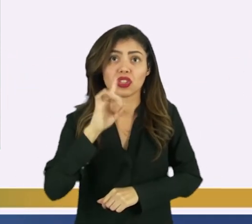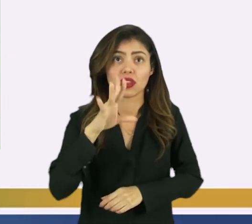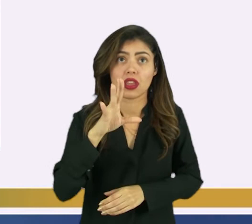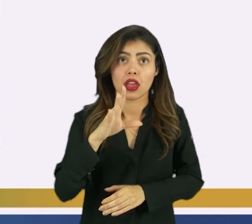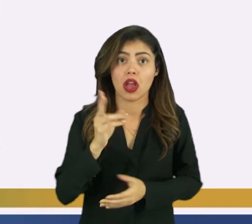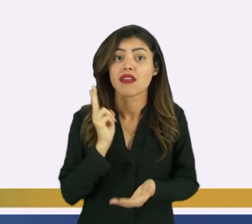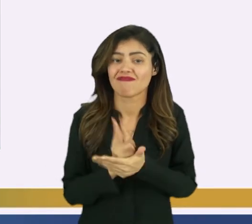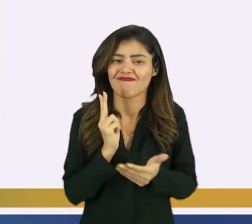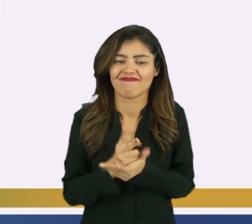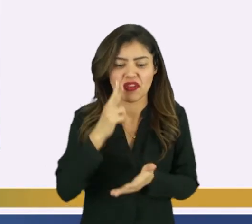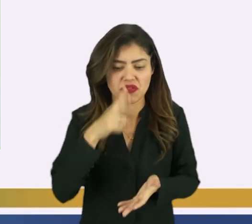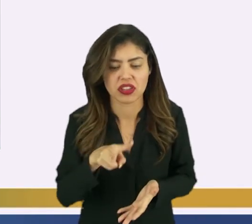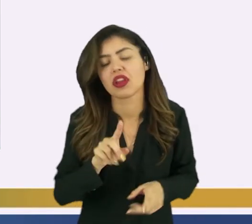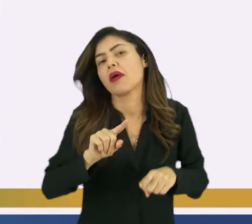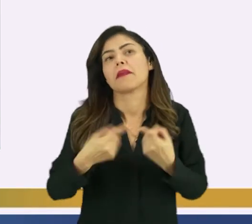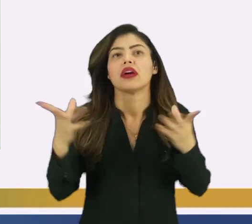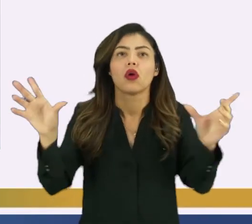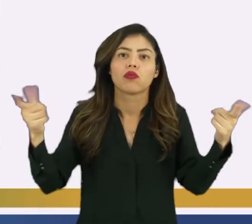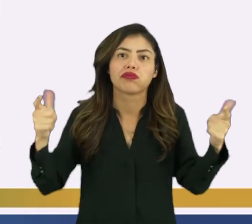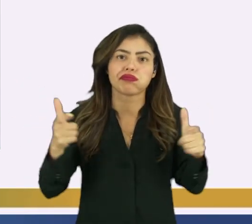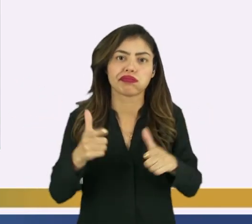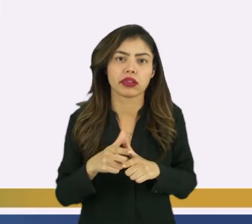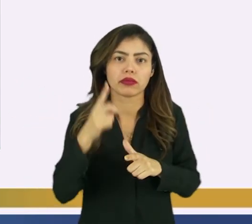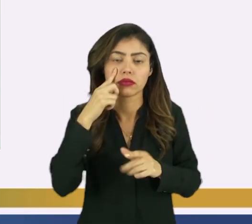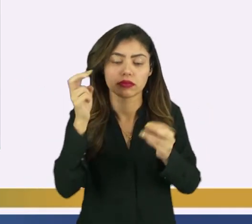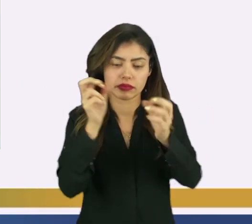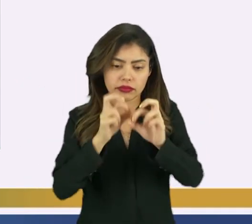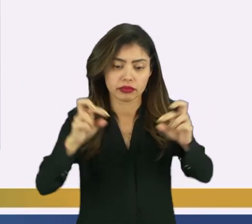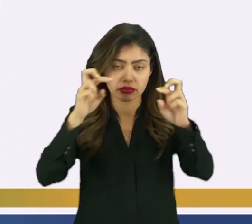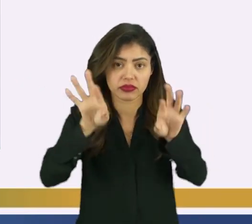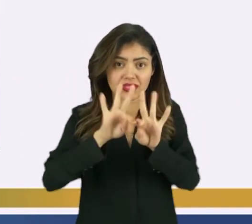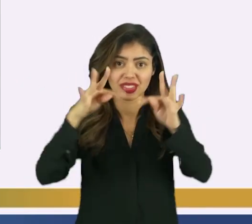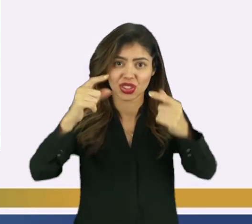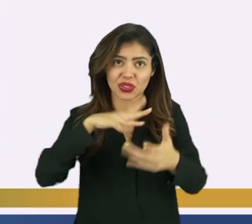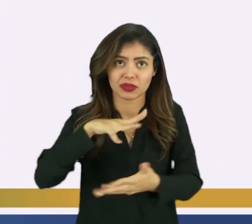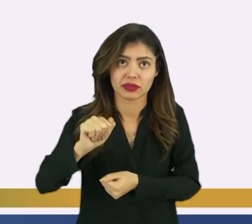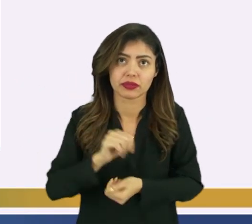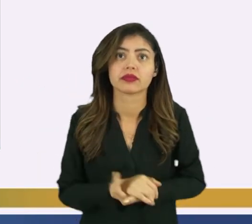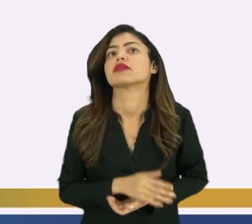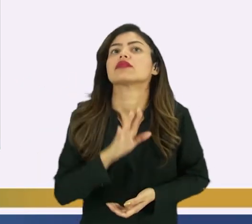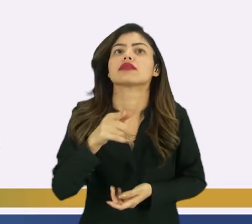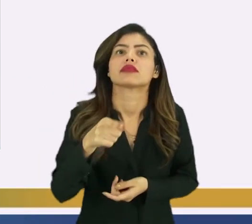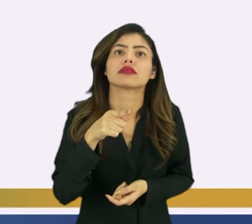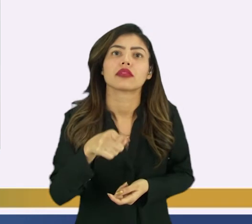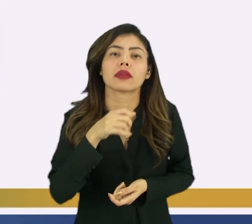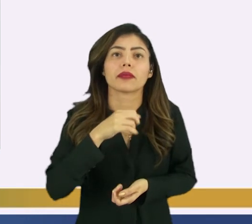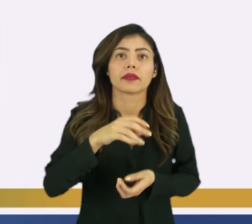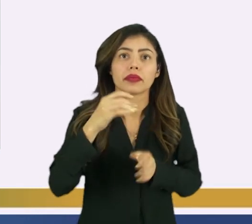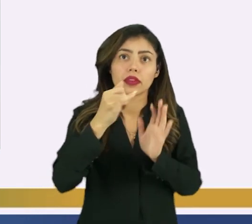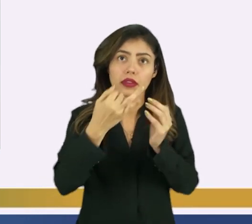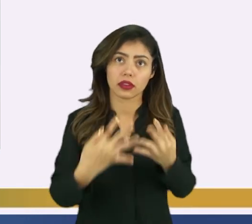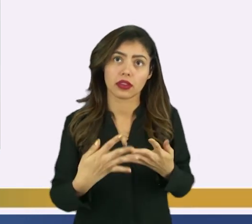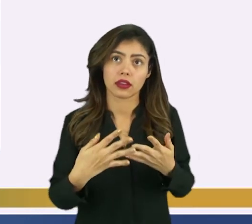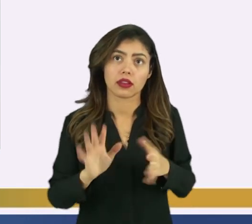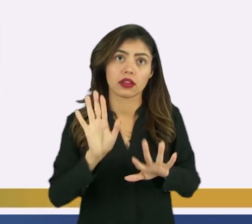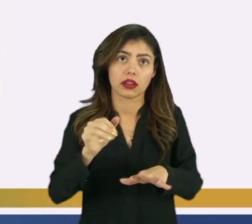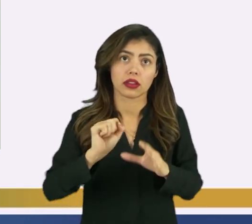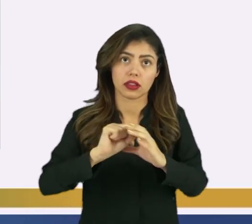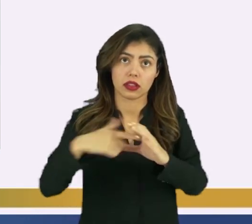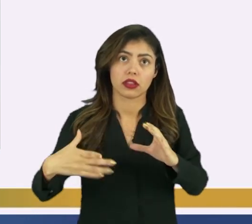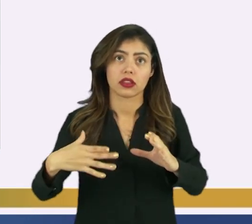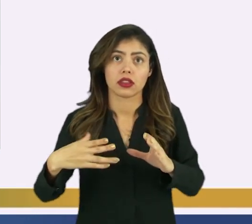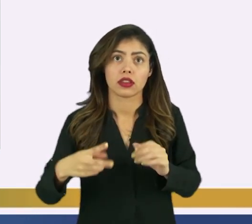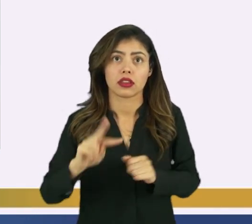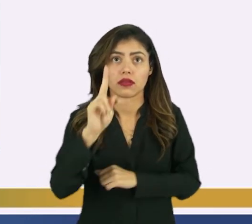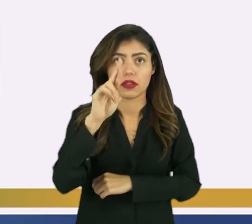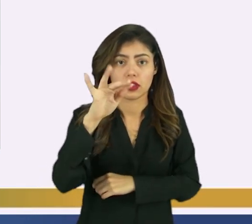sua ocorrência era comum. Porém, essa redução tem sido observada em todo o mundo. Esses animais citados no artigo pertencem à classe